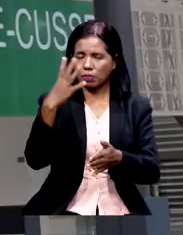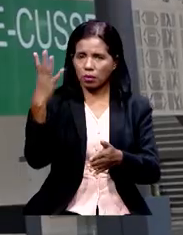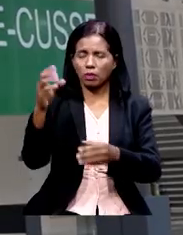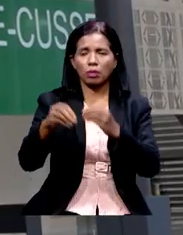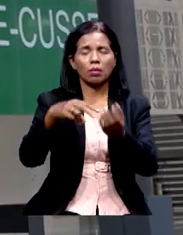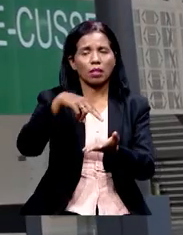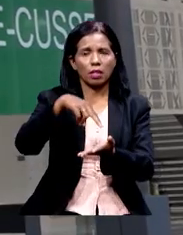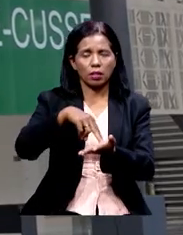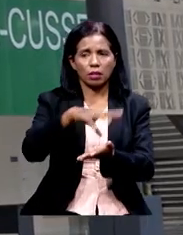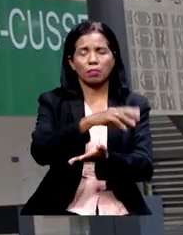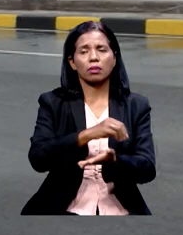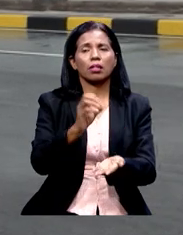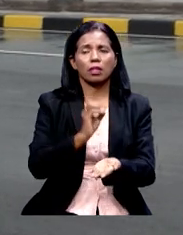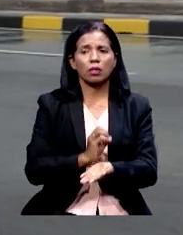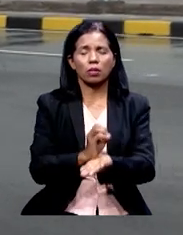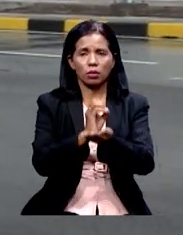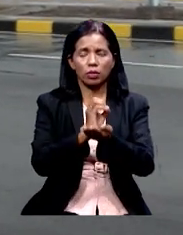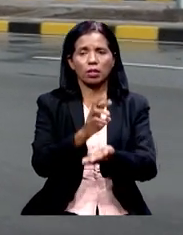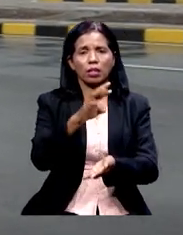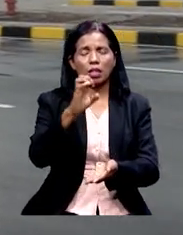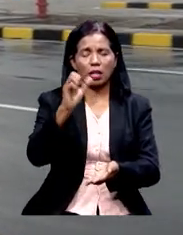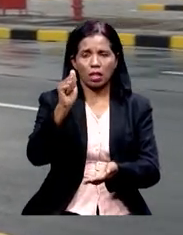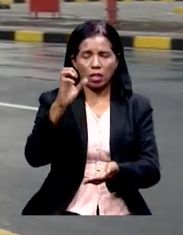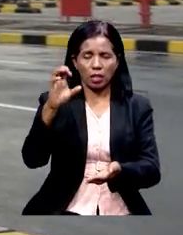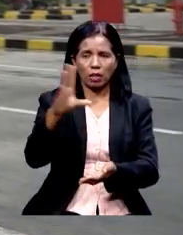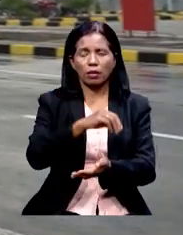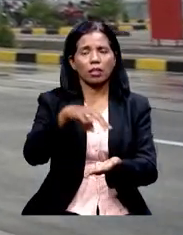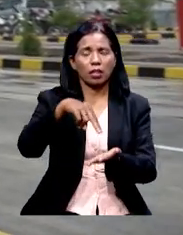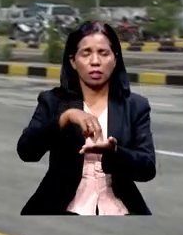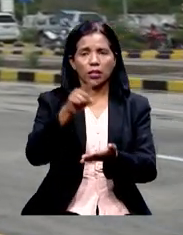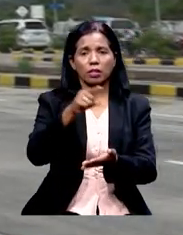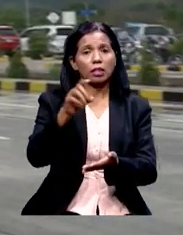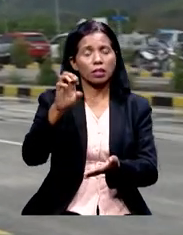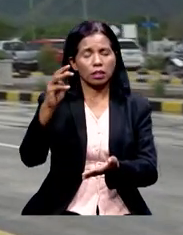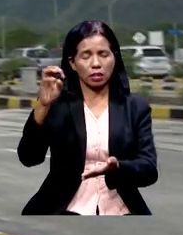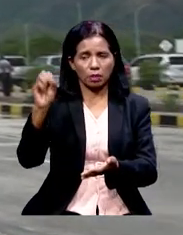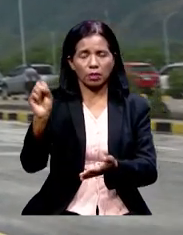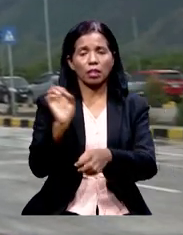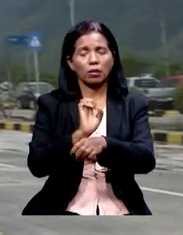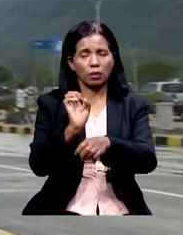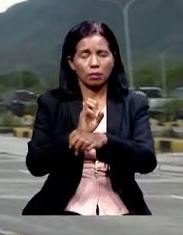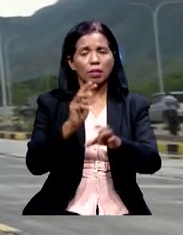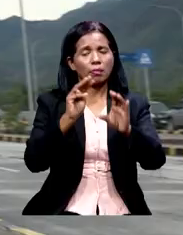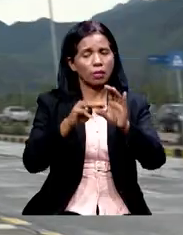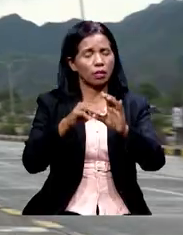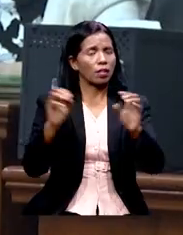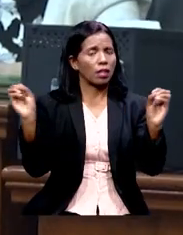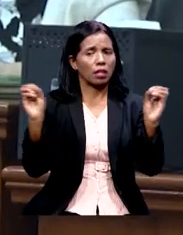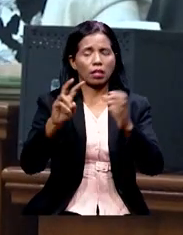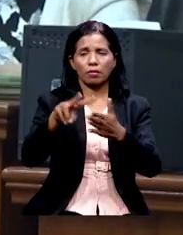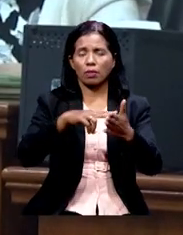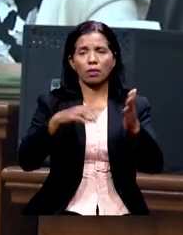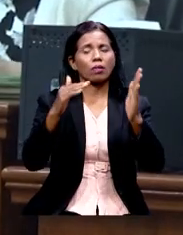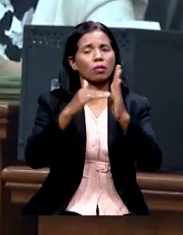criação de região administrativa especial Ecuciambeno, no estabelecimento Zona Especial Economia Social Mercado, la viola